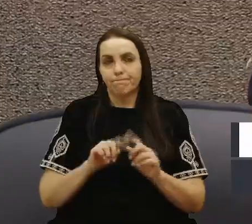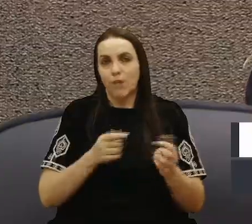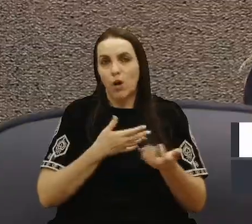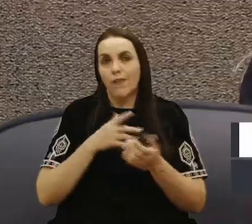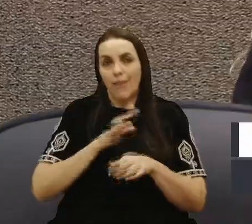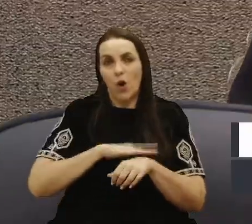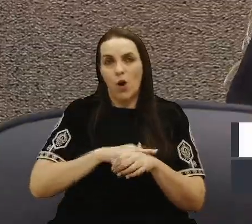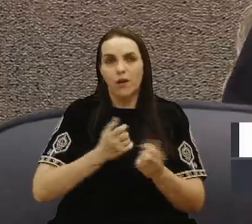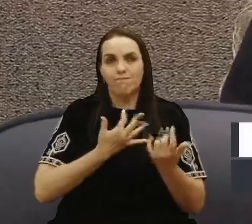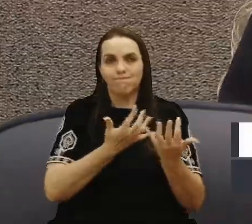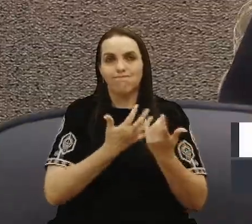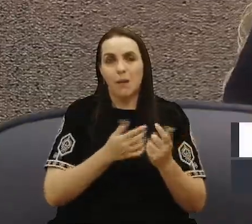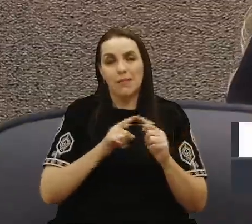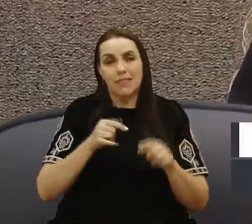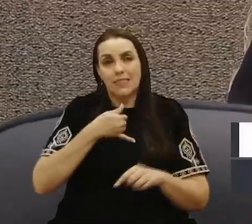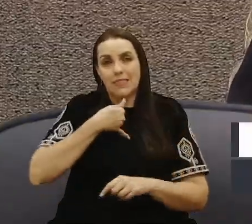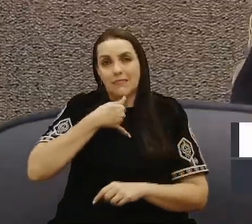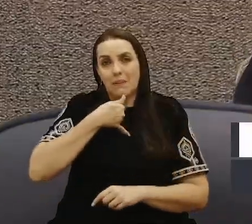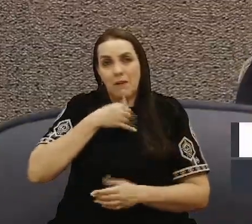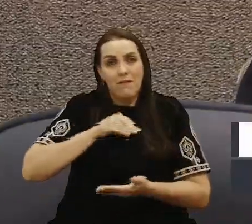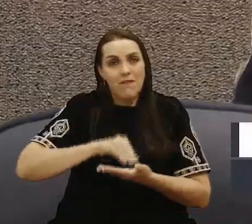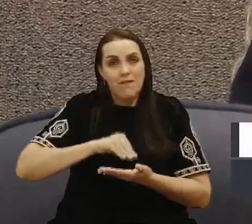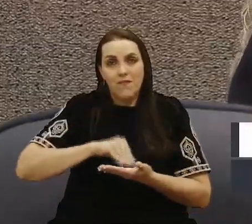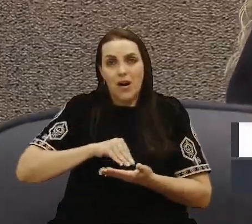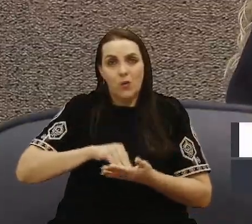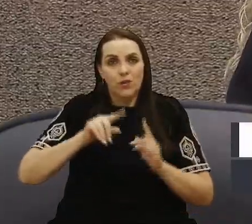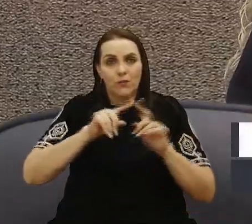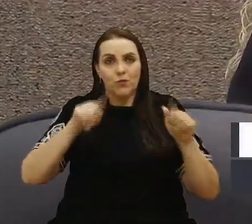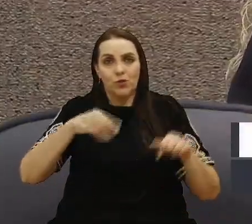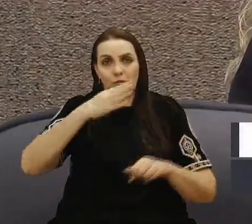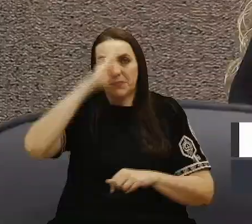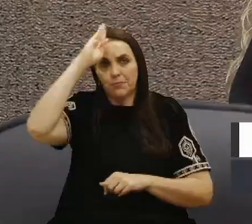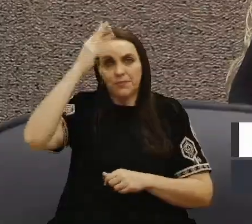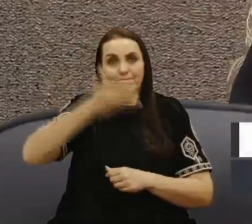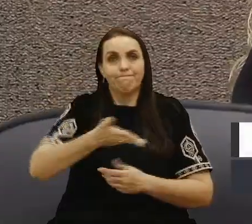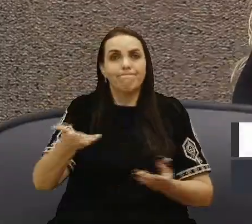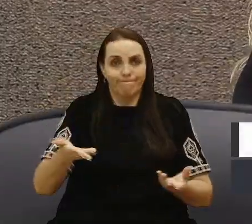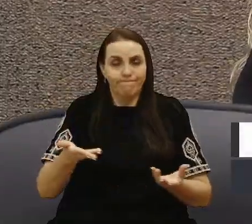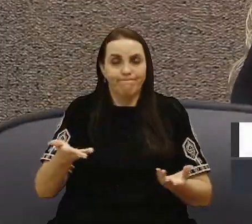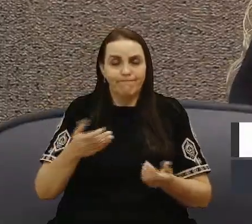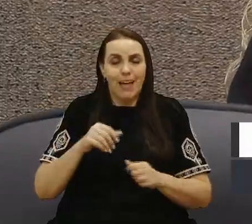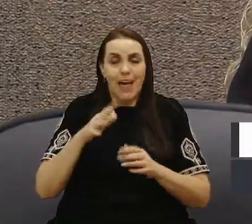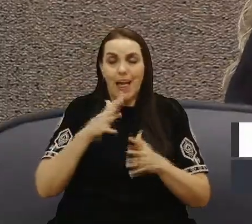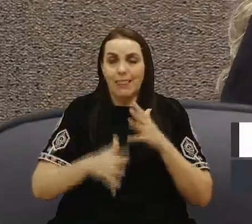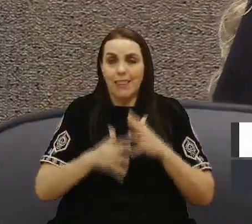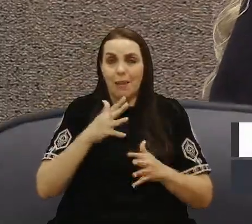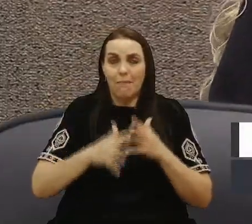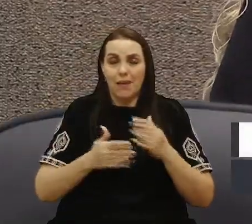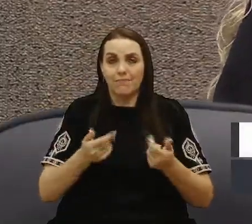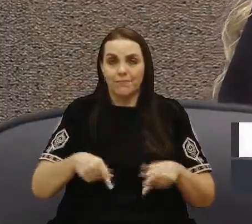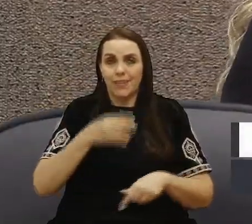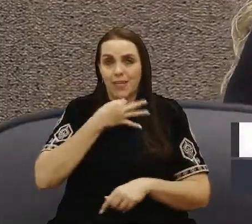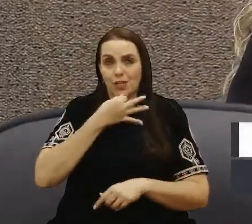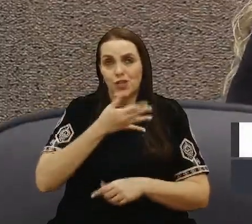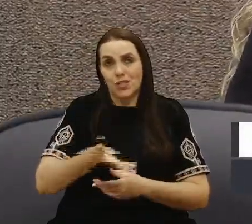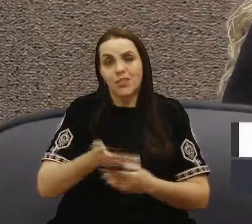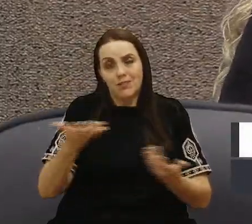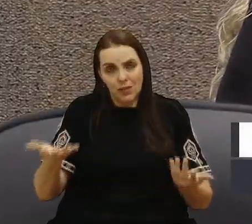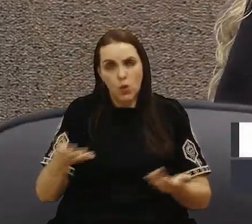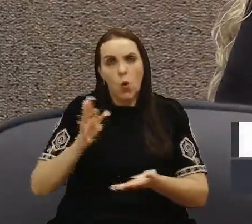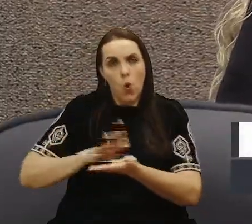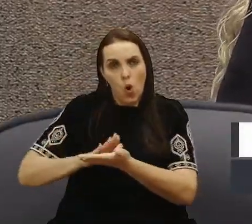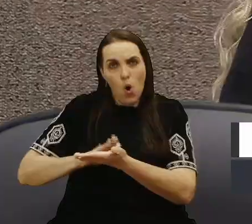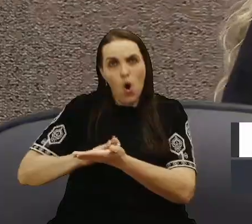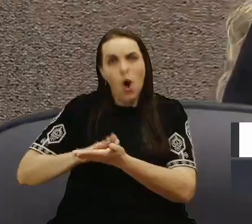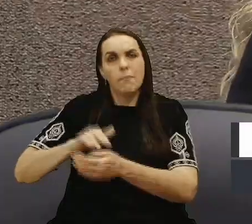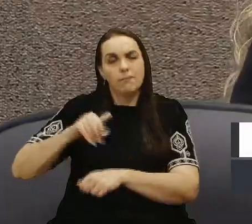infelizmente, a falta de efetivo está atrapalhando o fluxo em Caxias do Sul e a gente tem que cobrar cada vez mais isso. E parabéns pelo senhor trazer